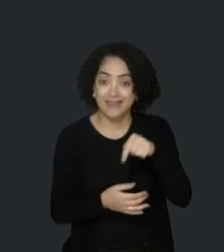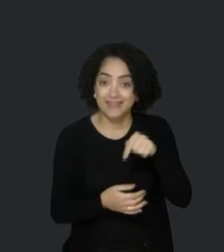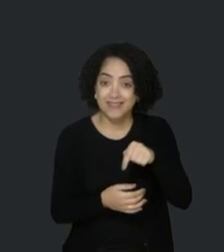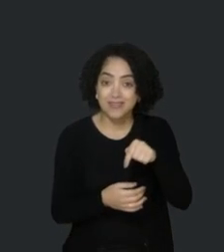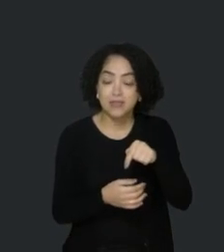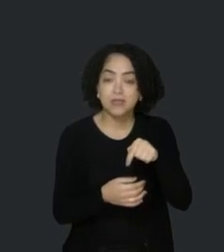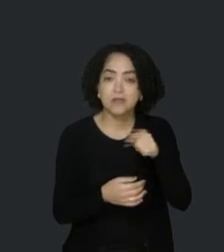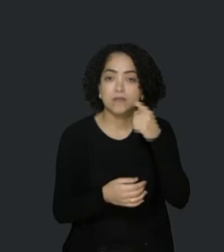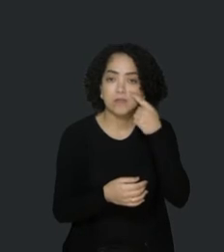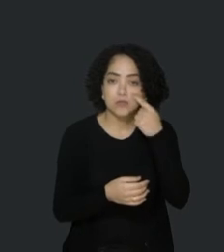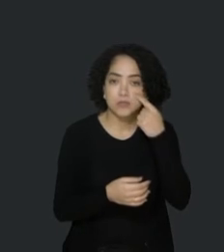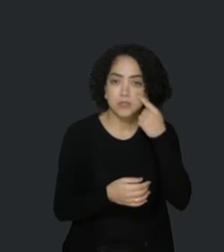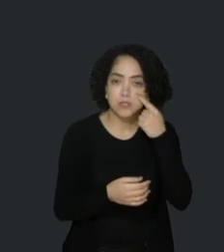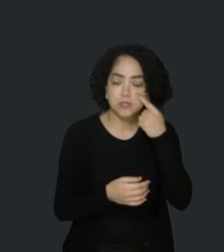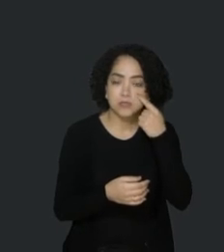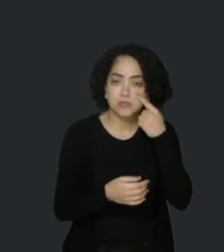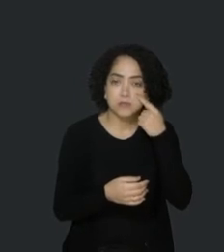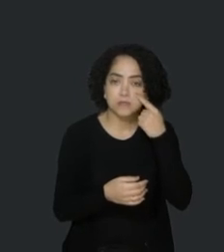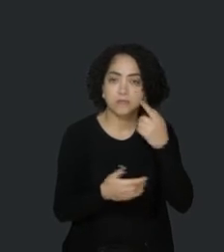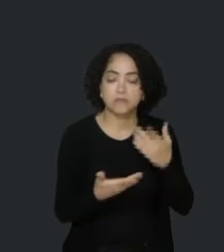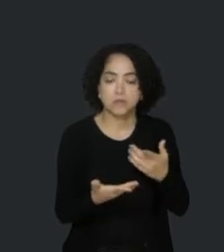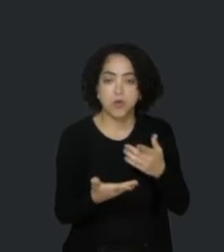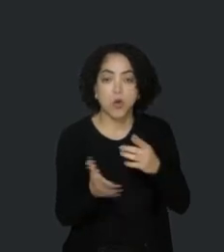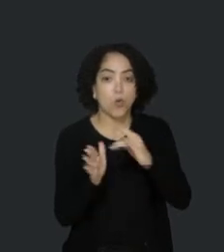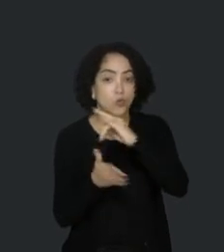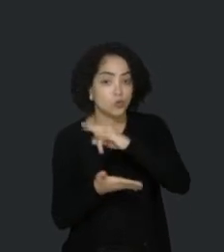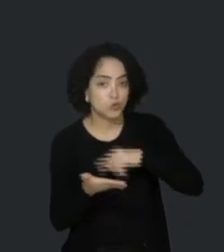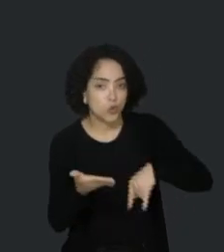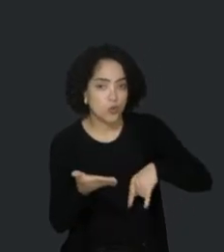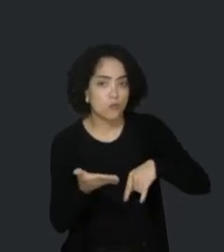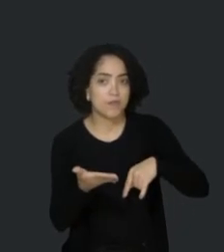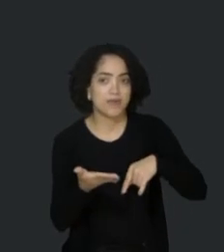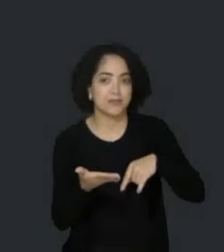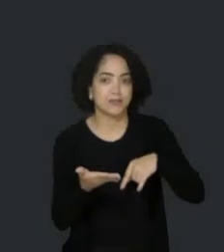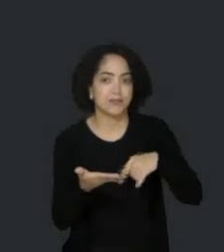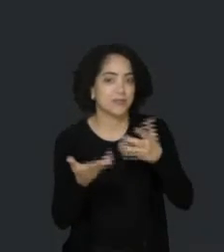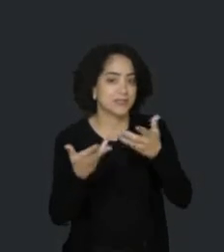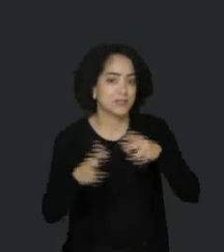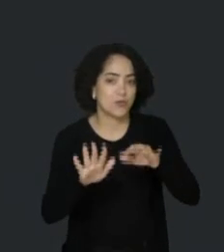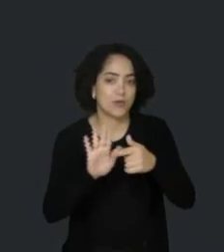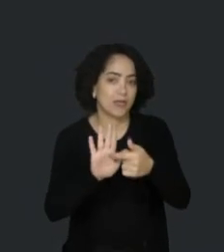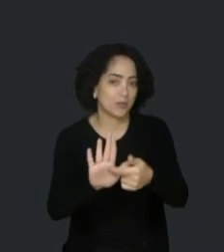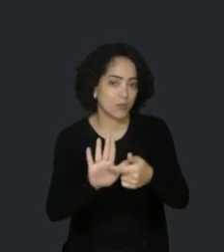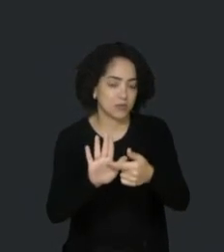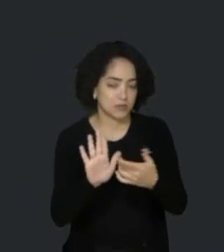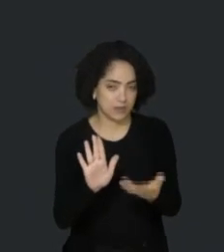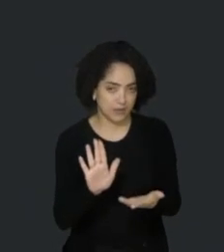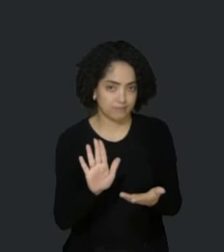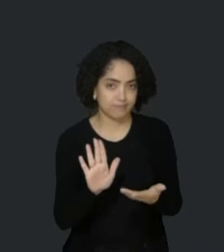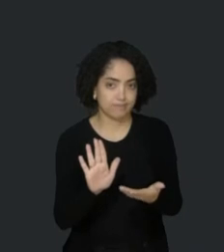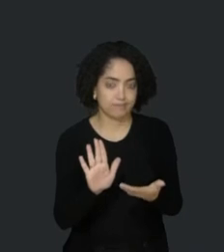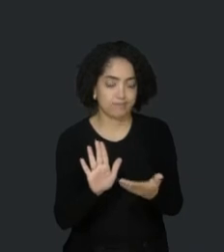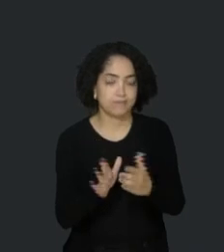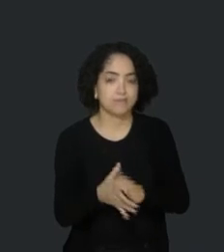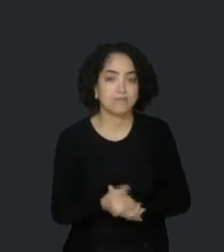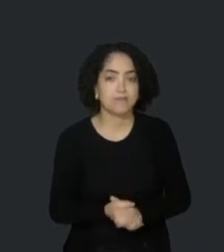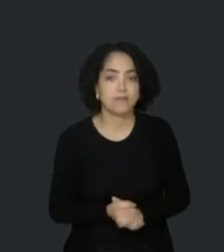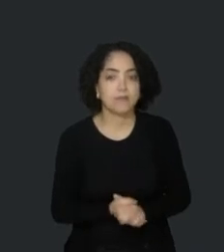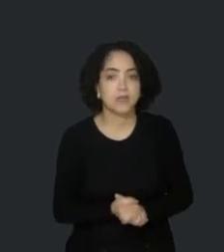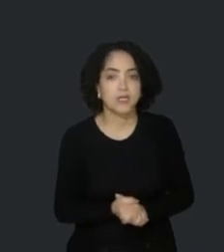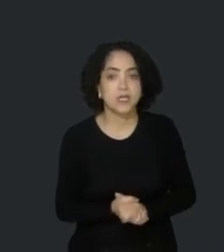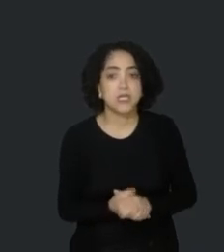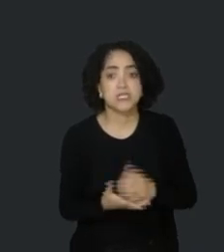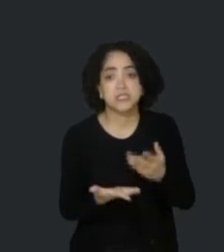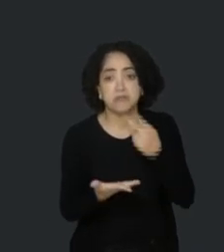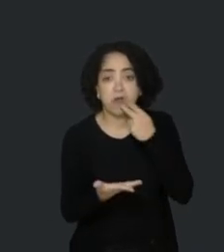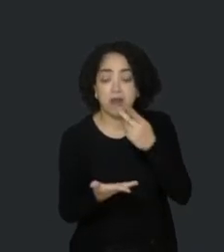nesses verem o documento que eles não querem que mostre porque a comissão de valores Imobiliários Imobiliários disse que não pode